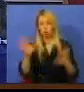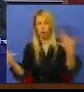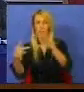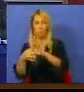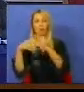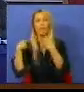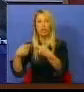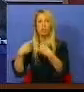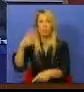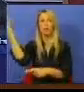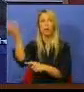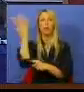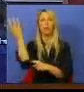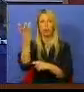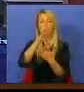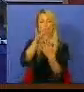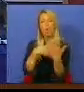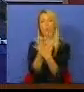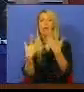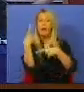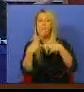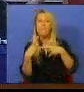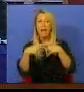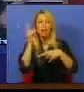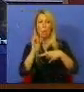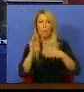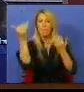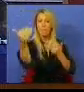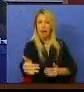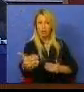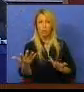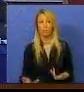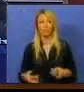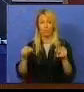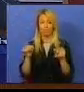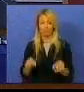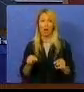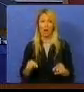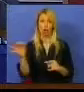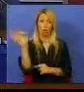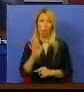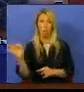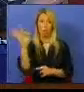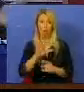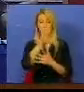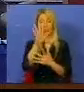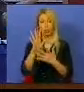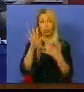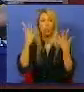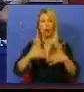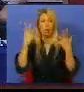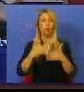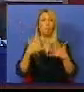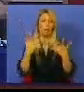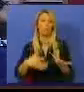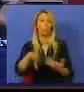da cultura num quadro de médio prazo. Considerando que este é o quarto orçamento do Partido Socialista, mais médio prazo que